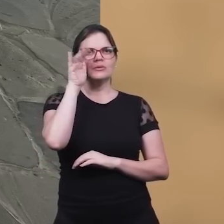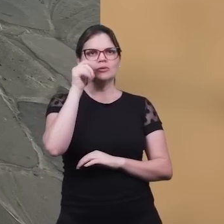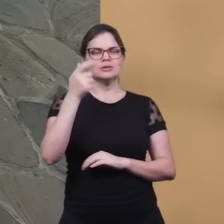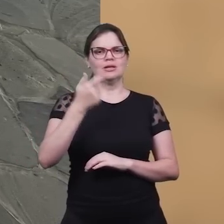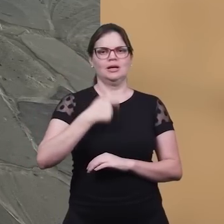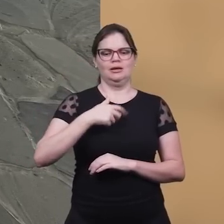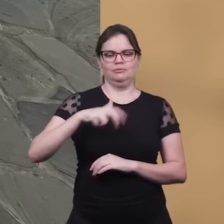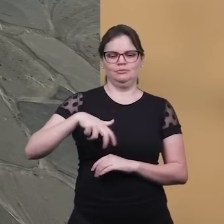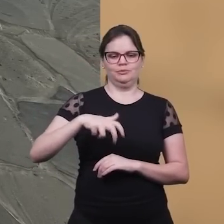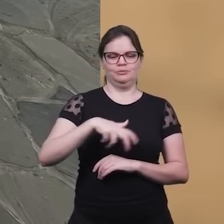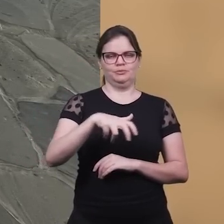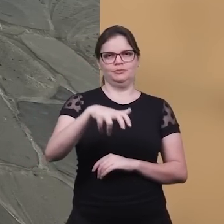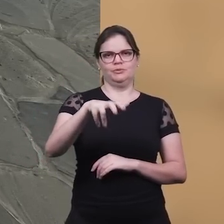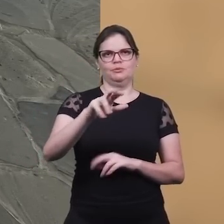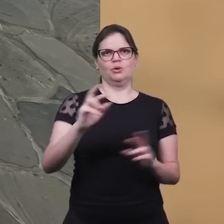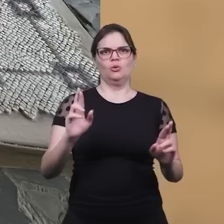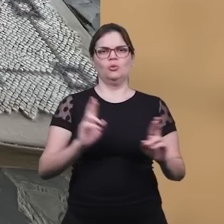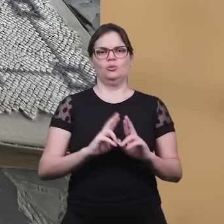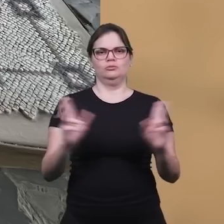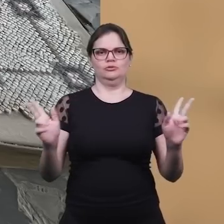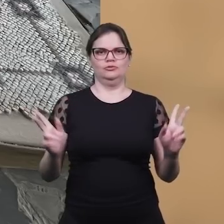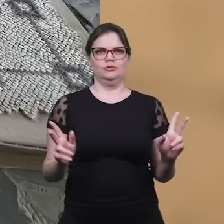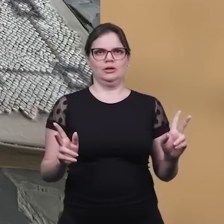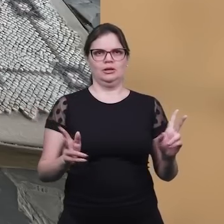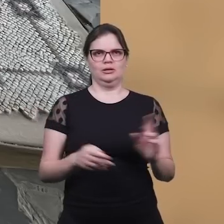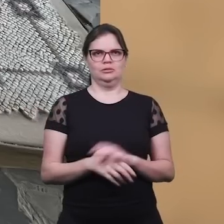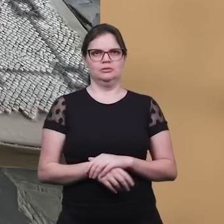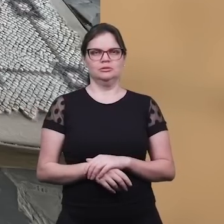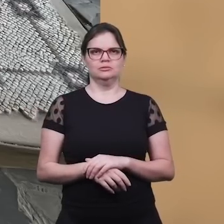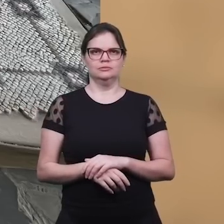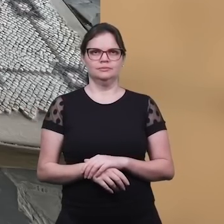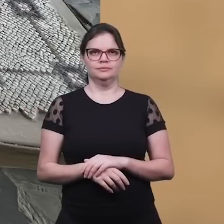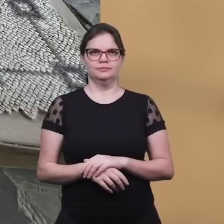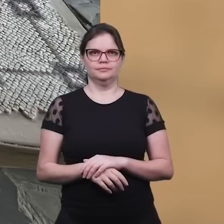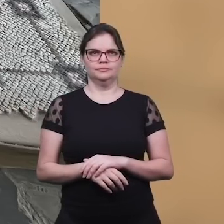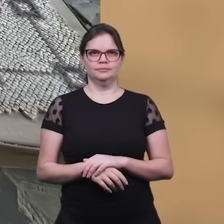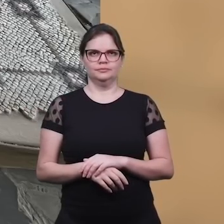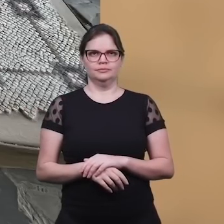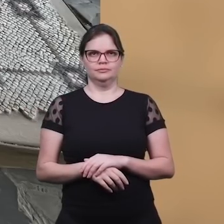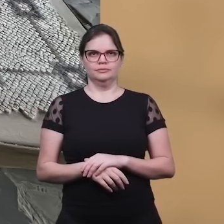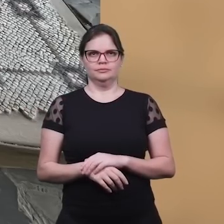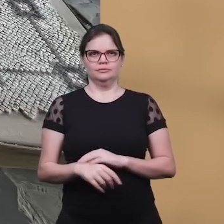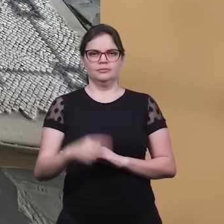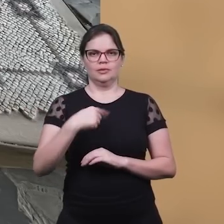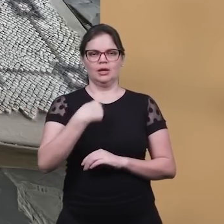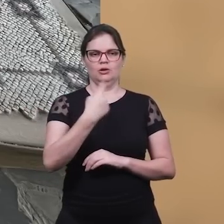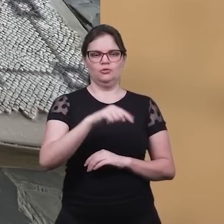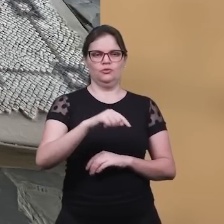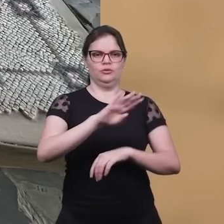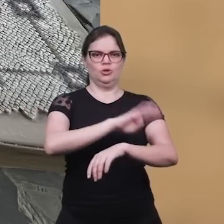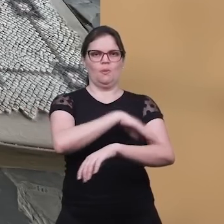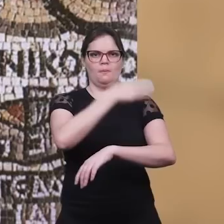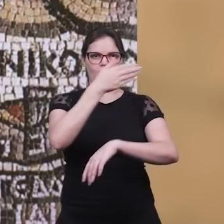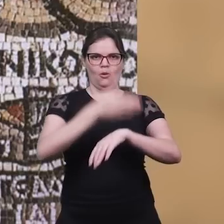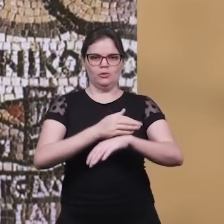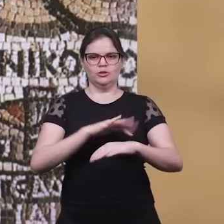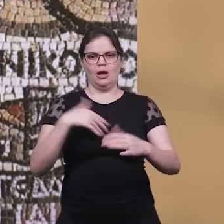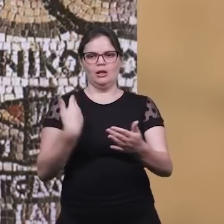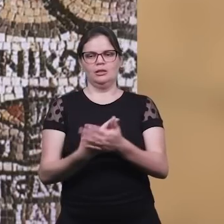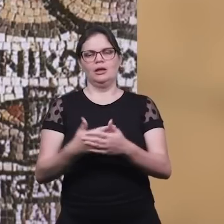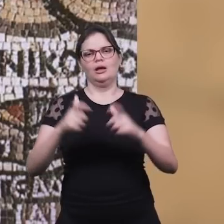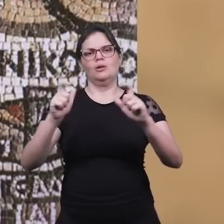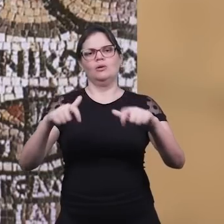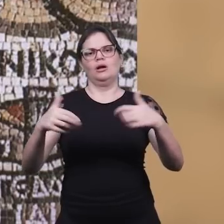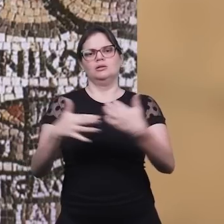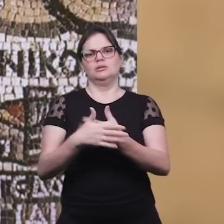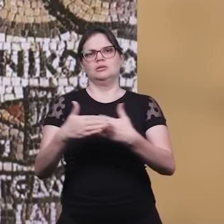ali, apontando onde era onde foram os locais e eventos que